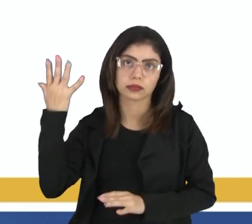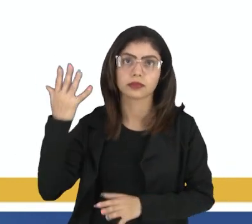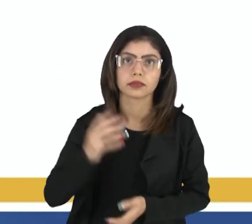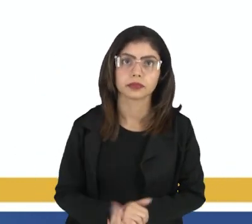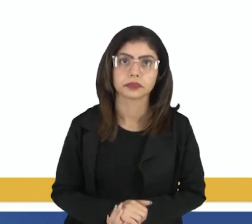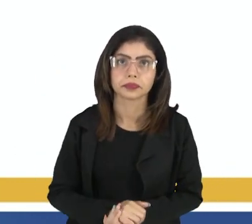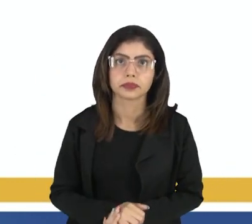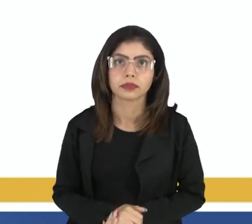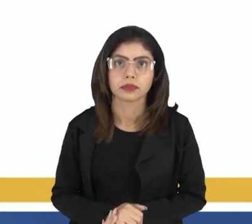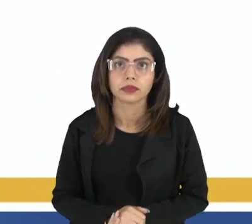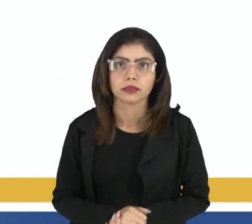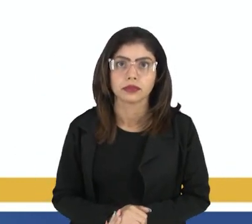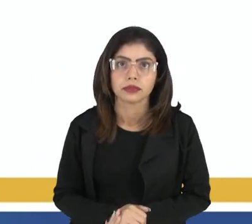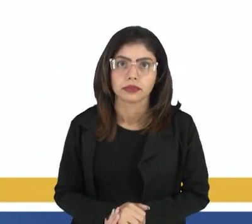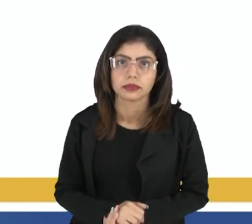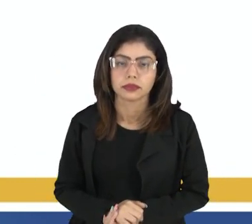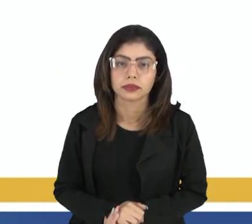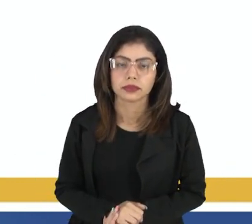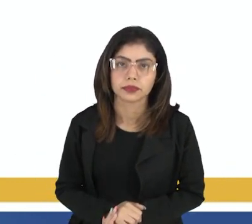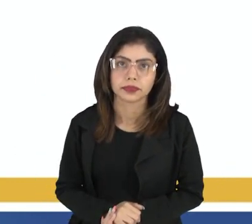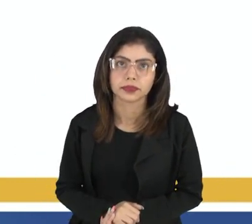acontecer aí.